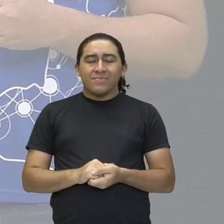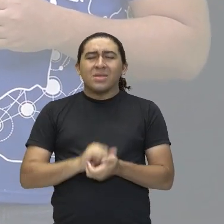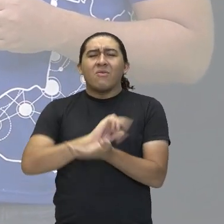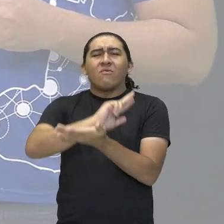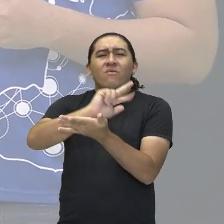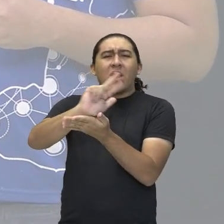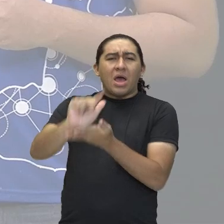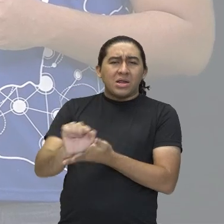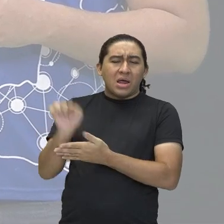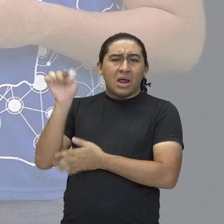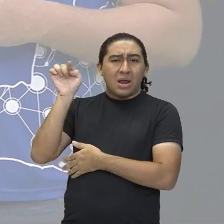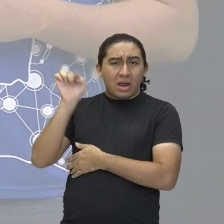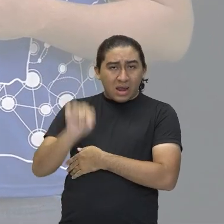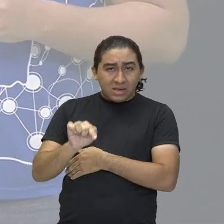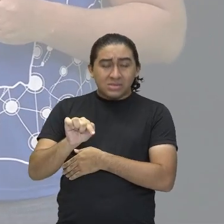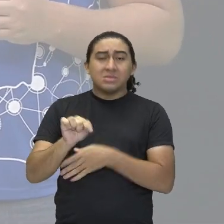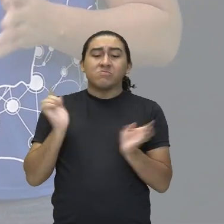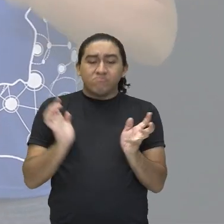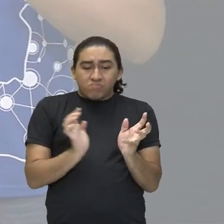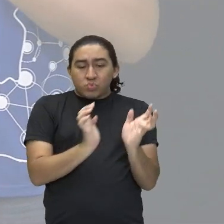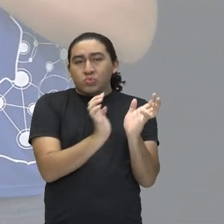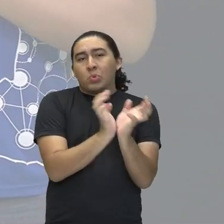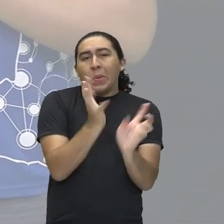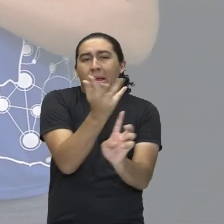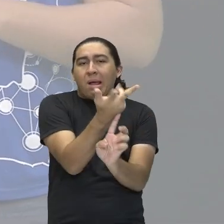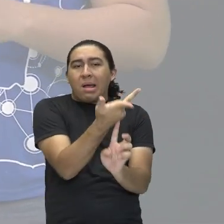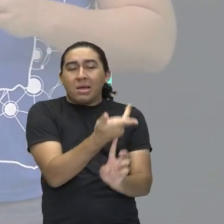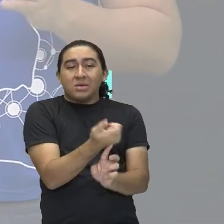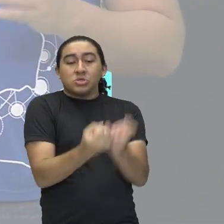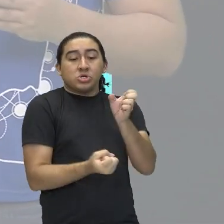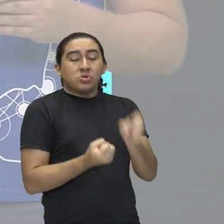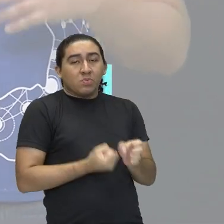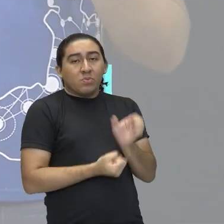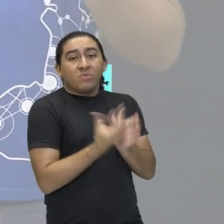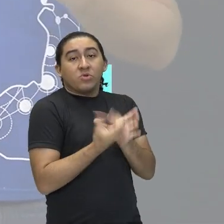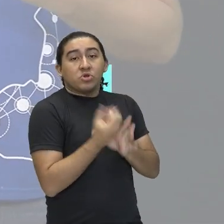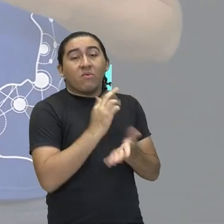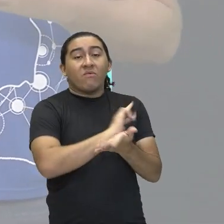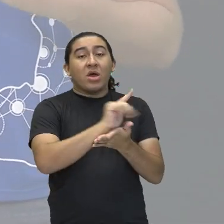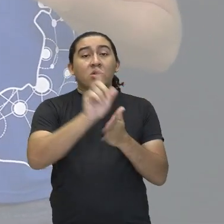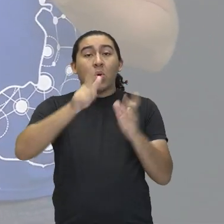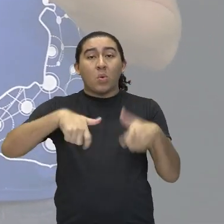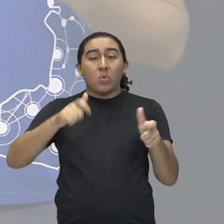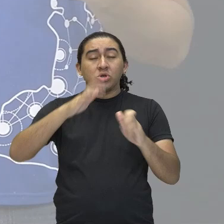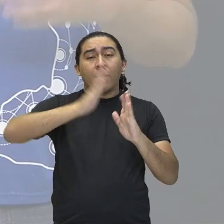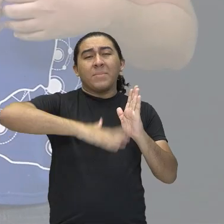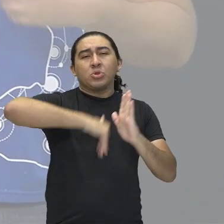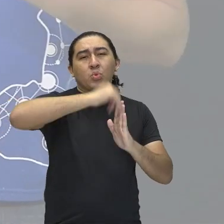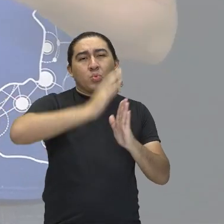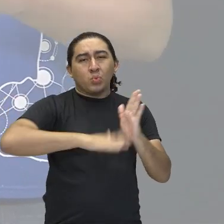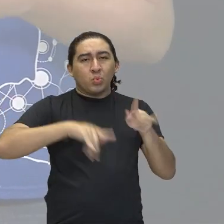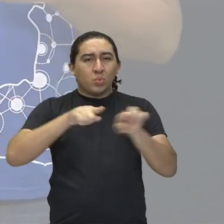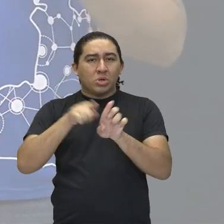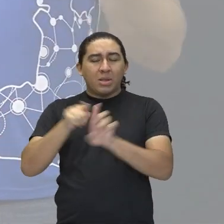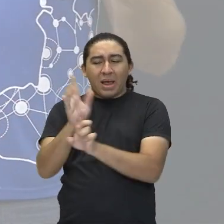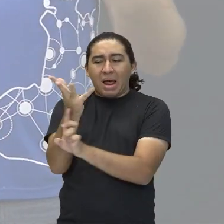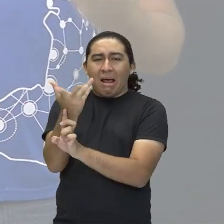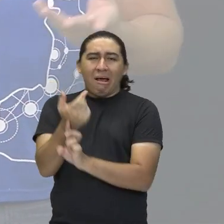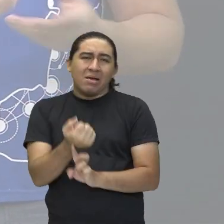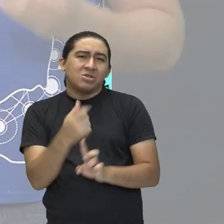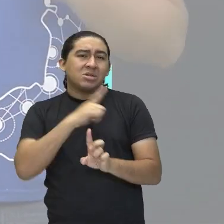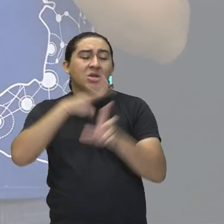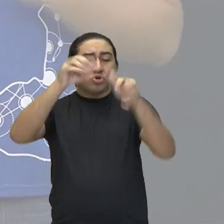vanguardas é que elas se manifestaram muito na parte plástica, na parte de fazer arte com